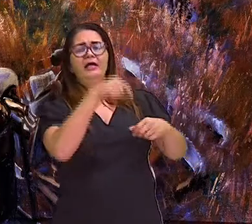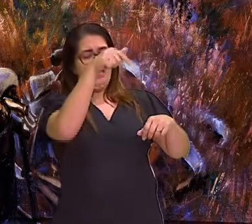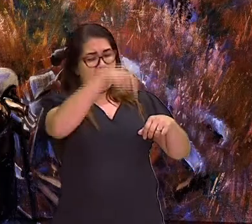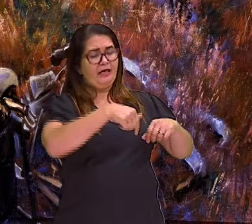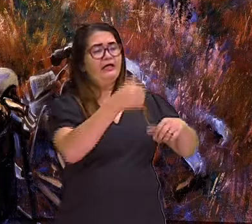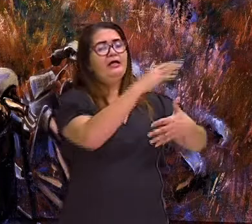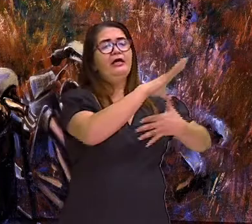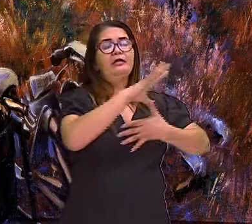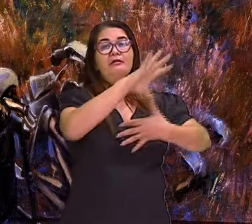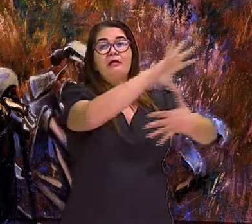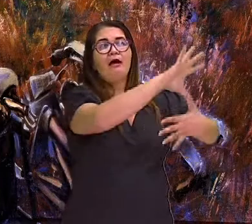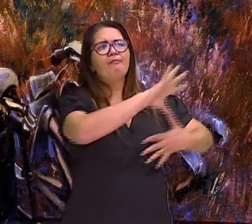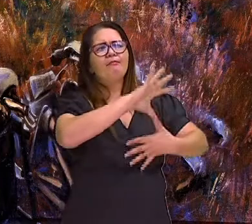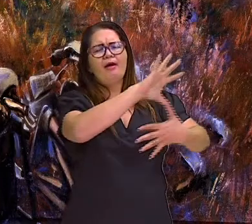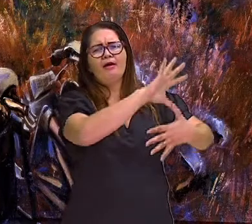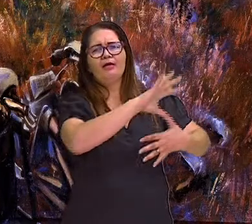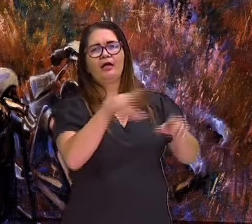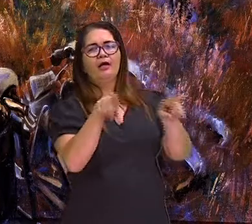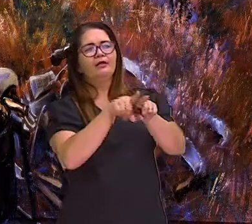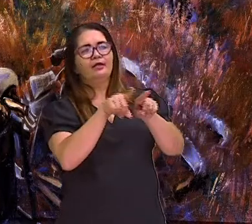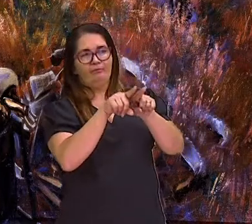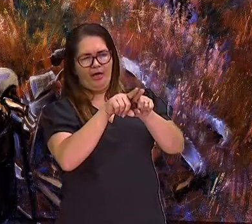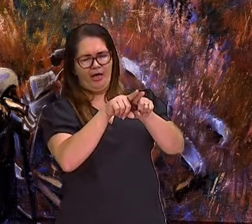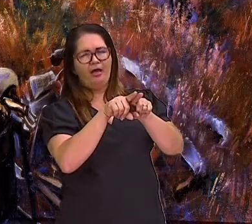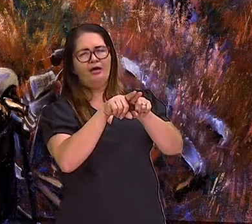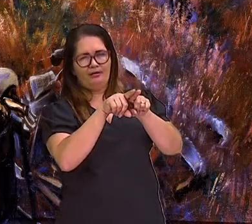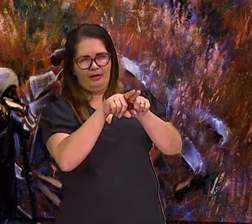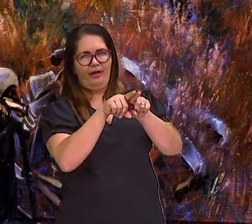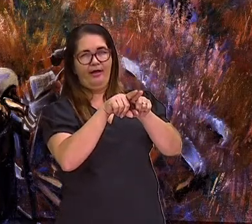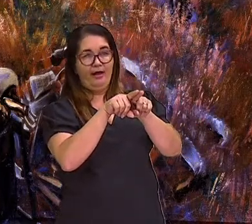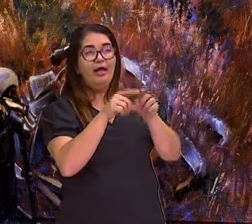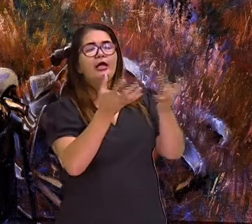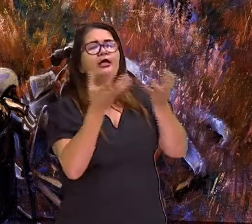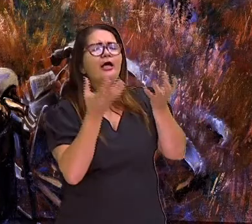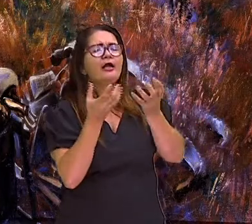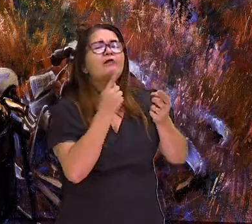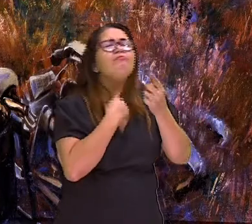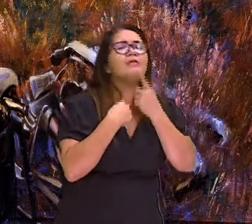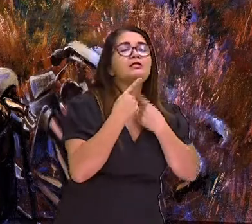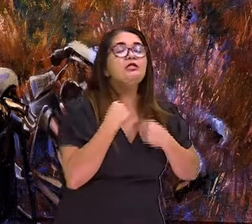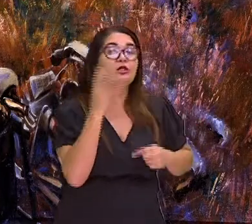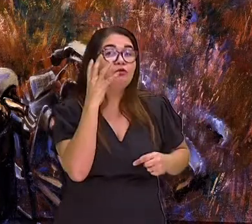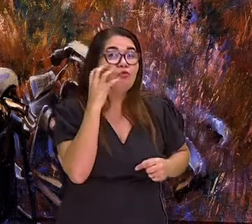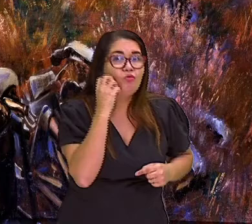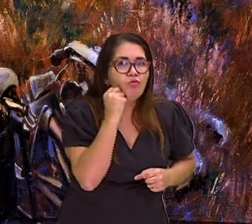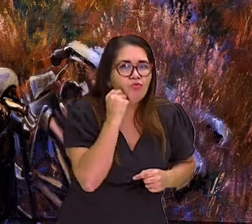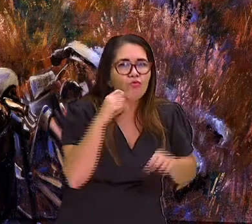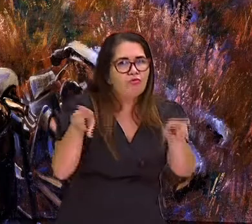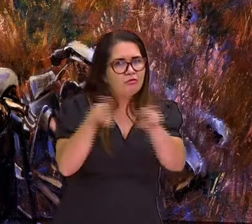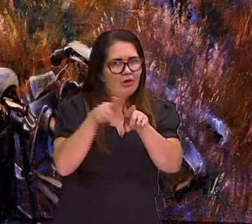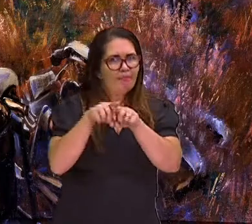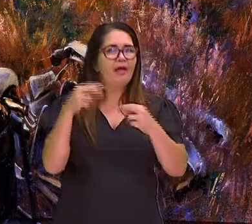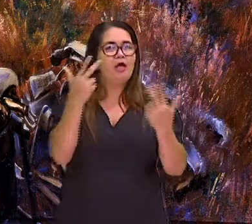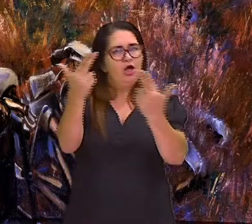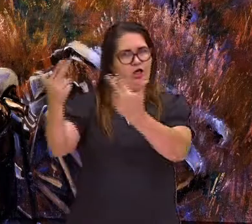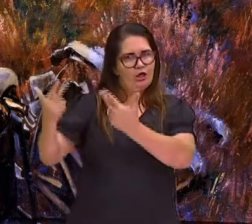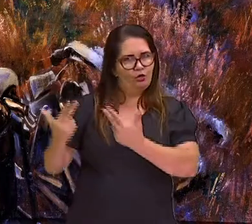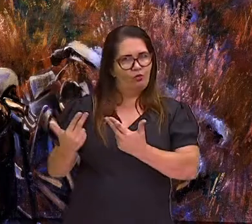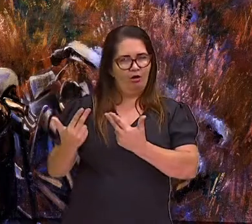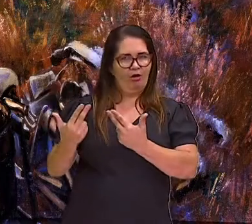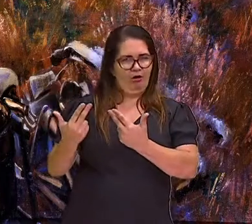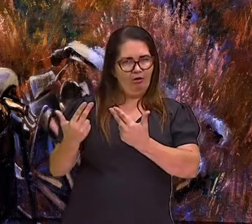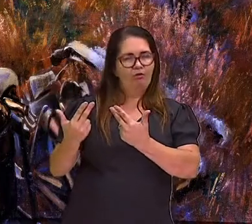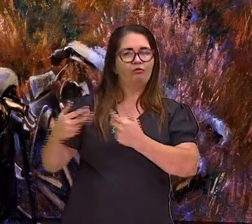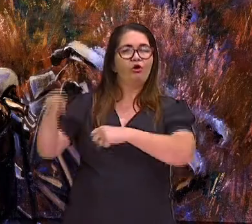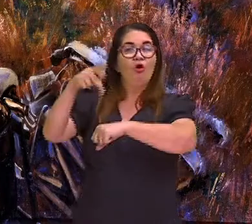ir atrás do lucro, como a Espanha e Portugal estavam fazendo anteriormente.